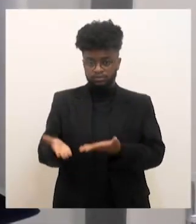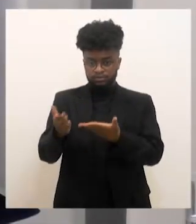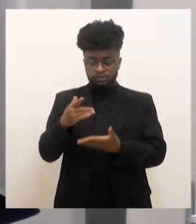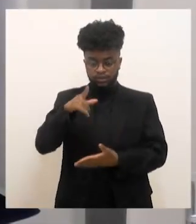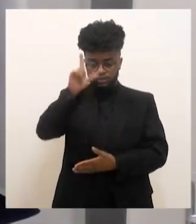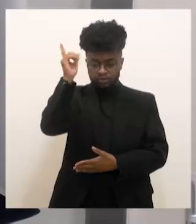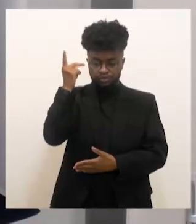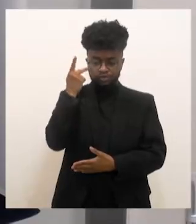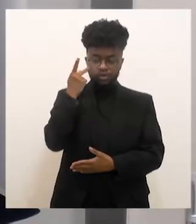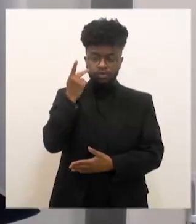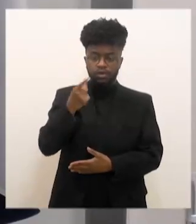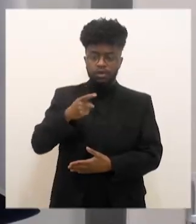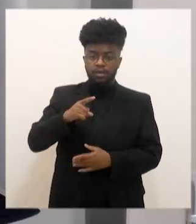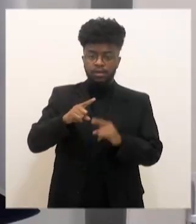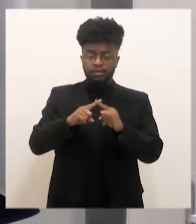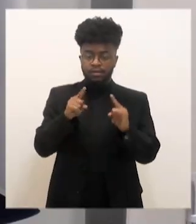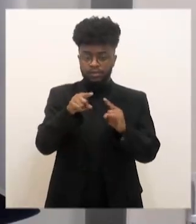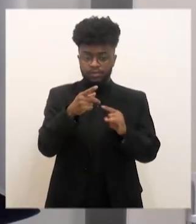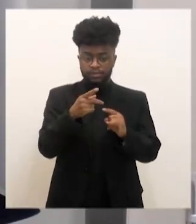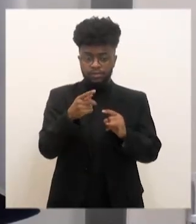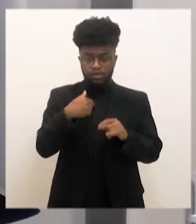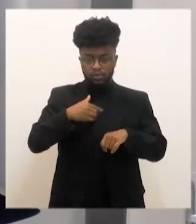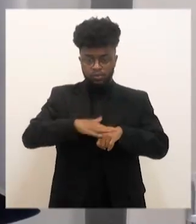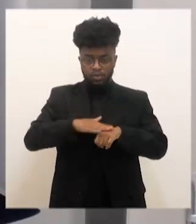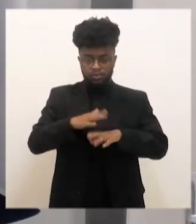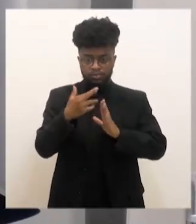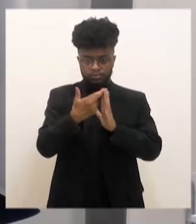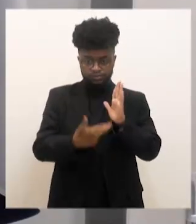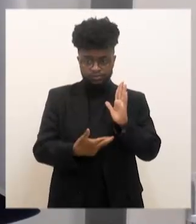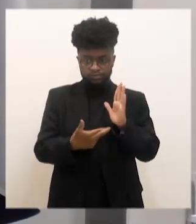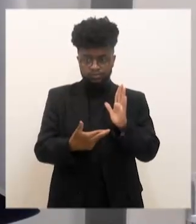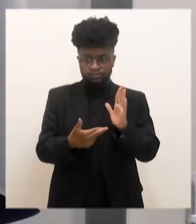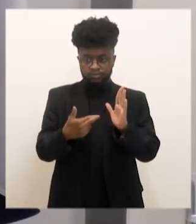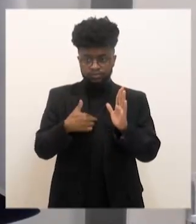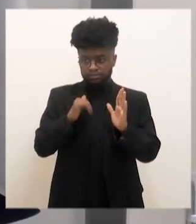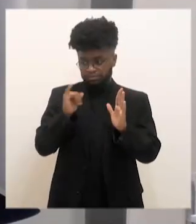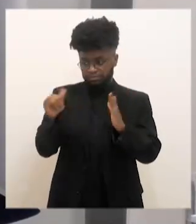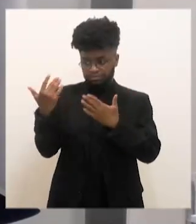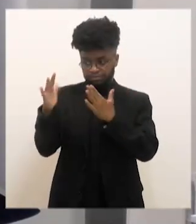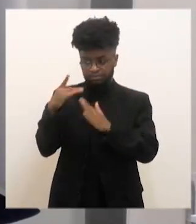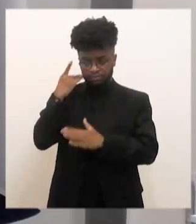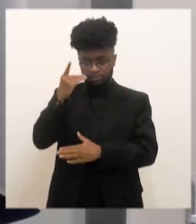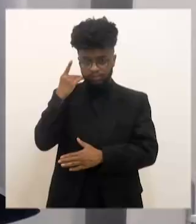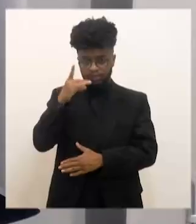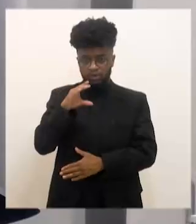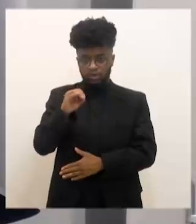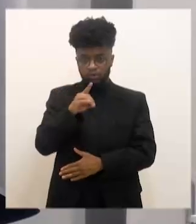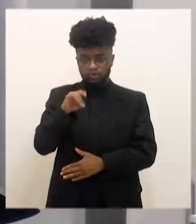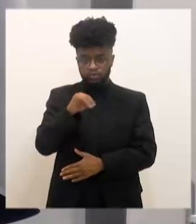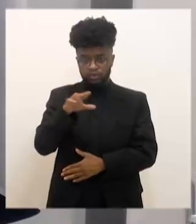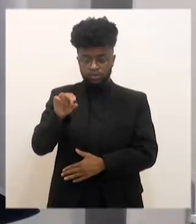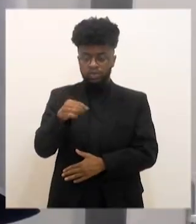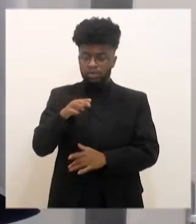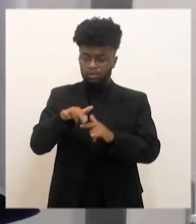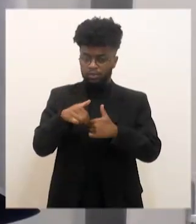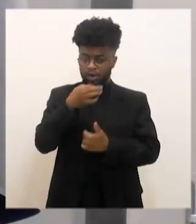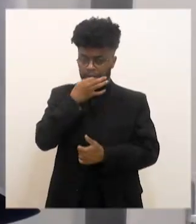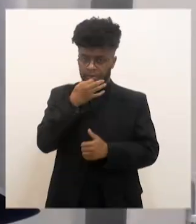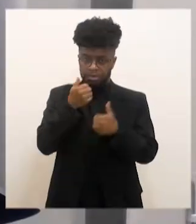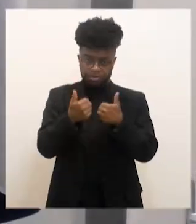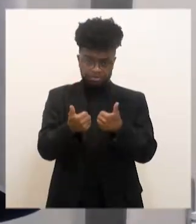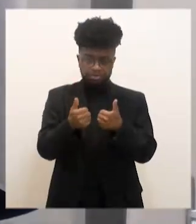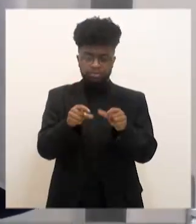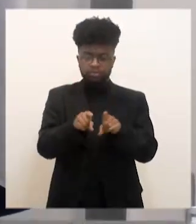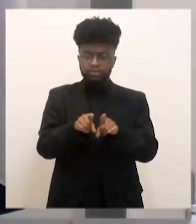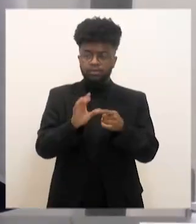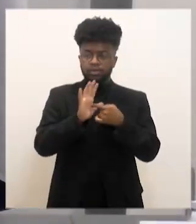uma menção, porque, como sou o relator da matéria, primeiro parabenizar o deputado Cozzolino, como sempre, pelo brilhantismo dos argumentos e o que